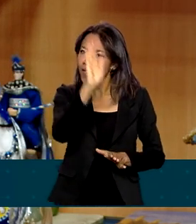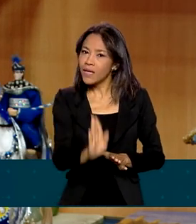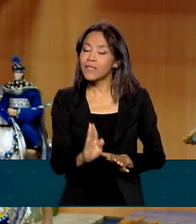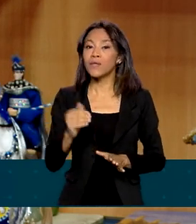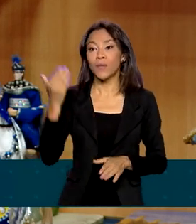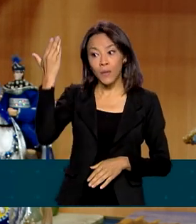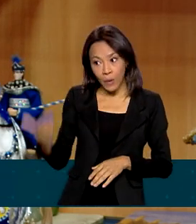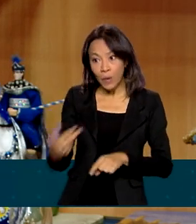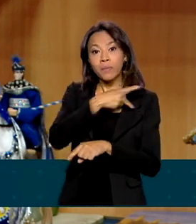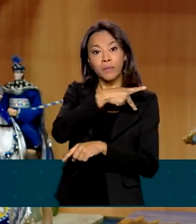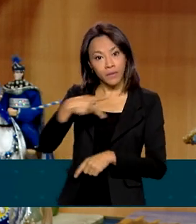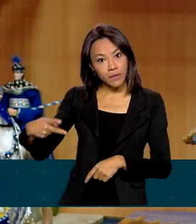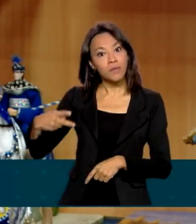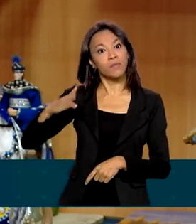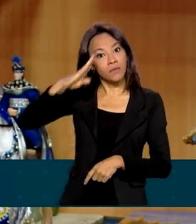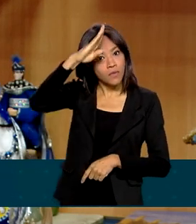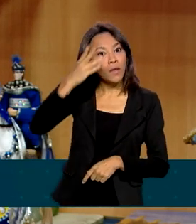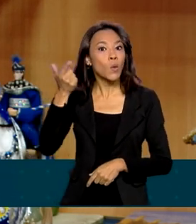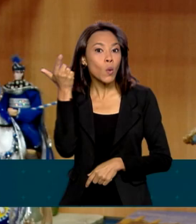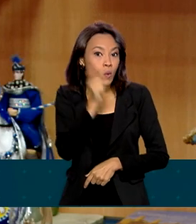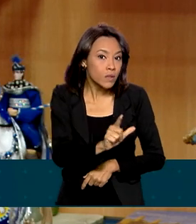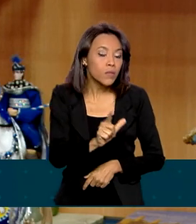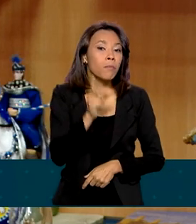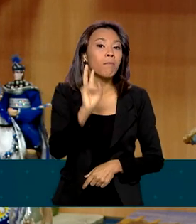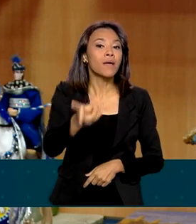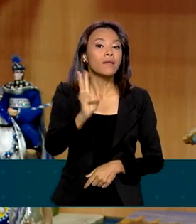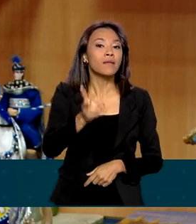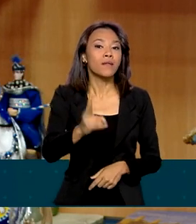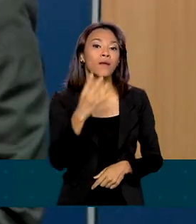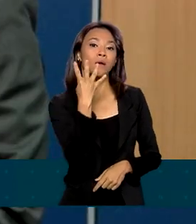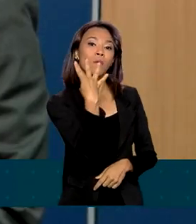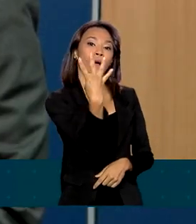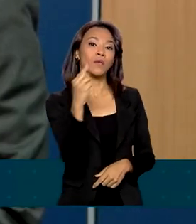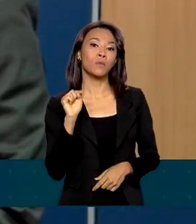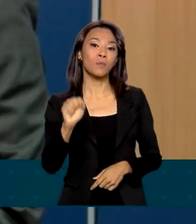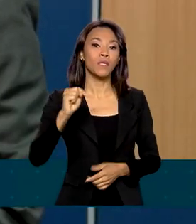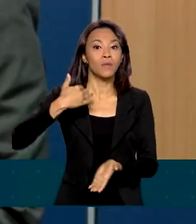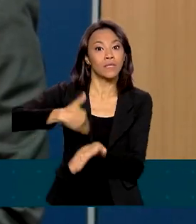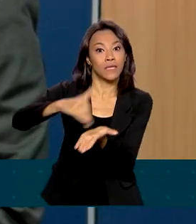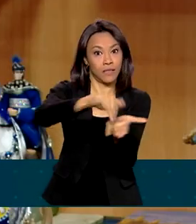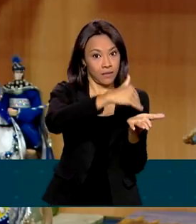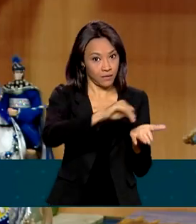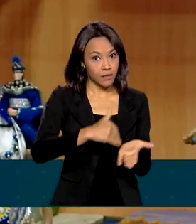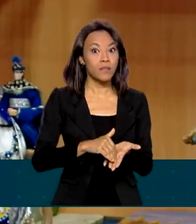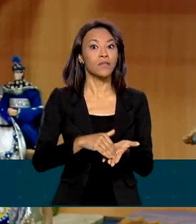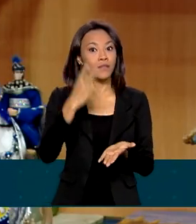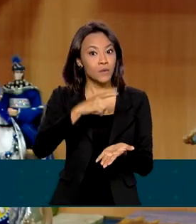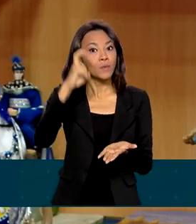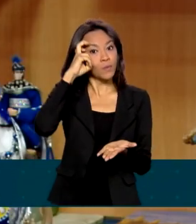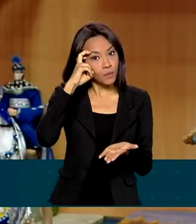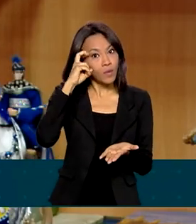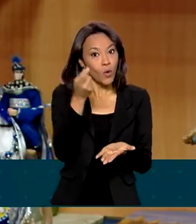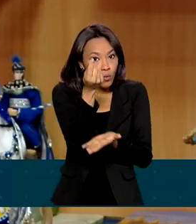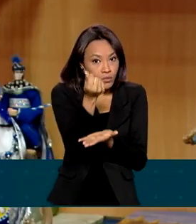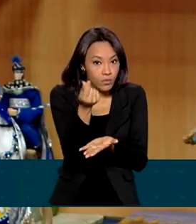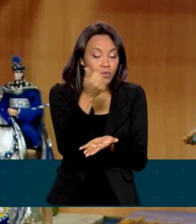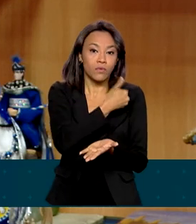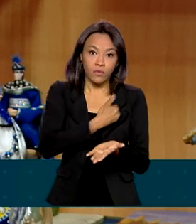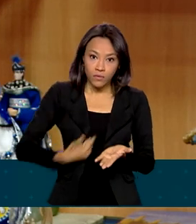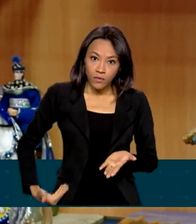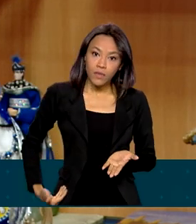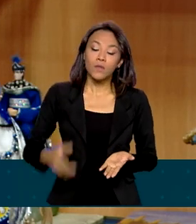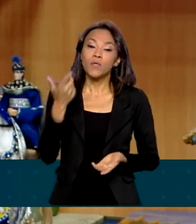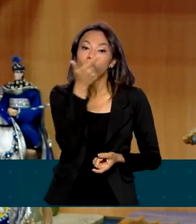Presidente bolsonaro conseguiu manter quatro mil secretarias de Cultura com verbas públicas e outra medida importante